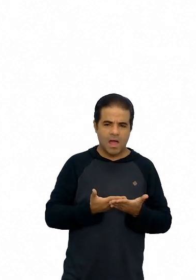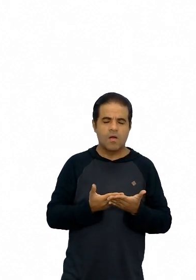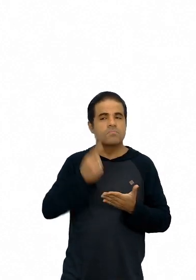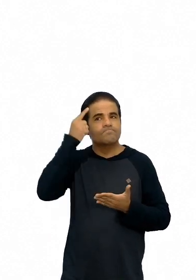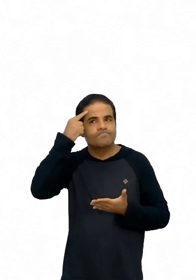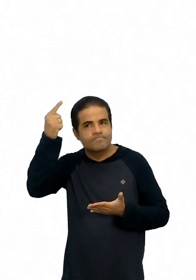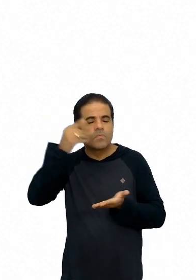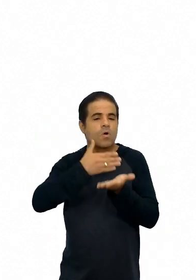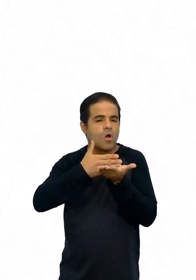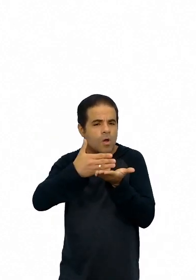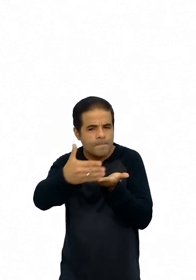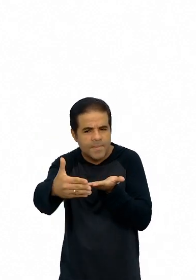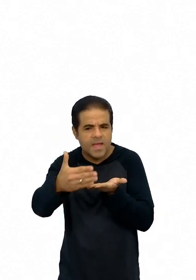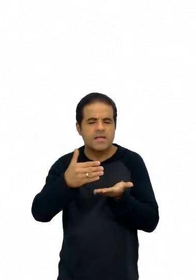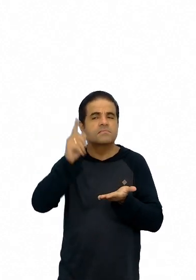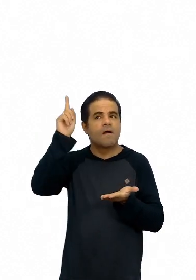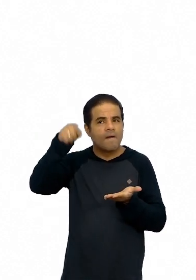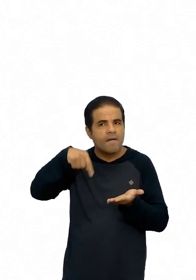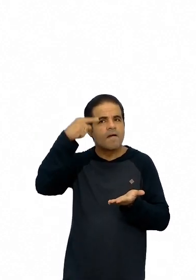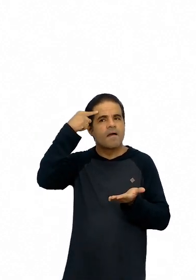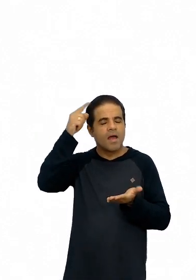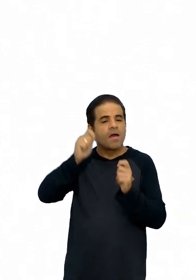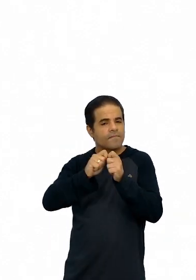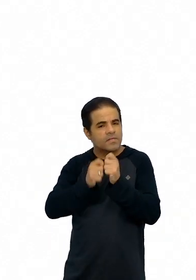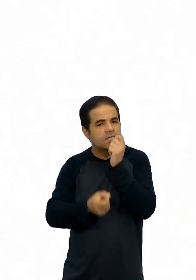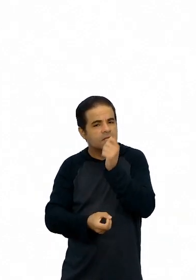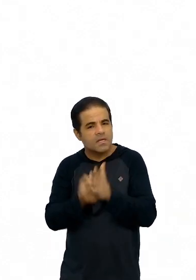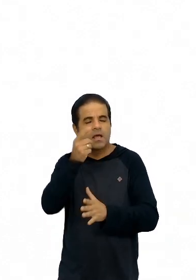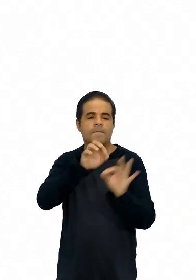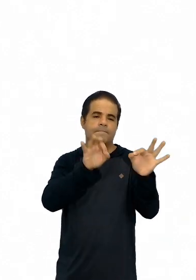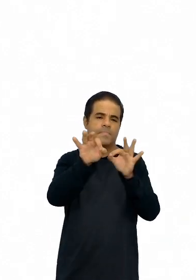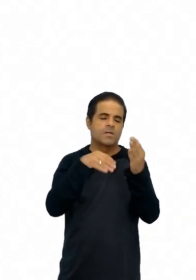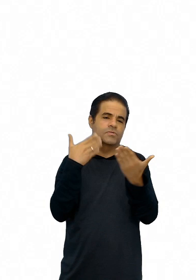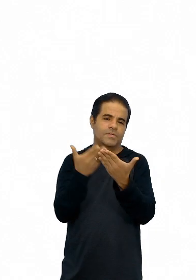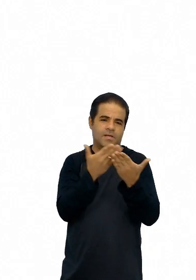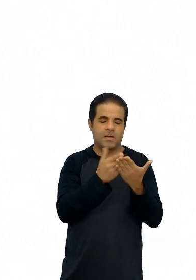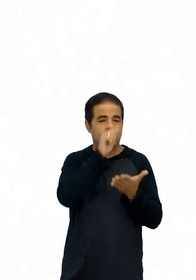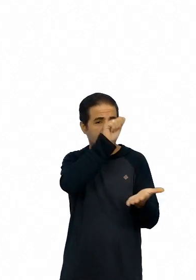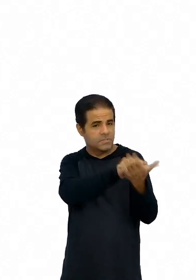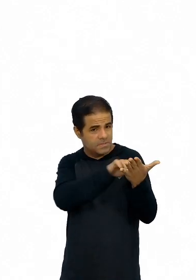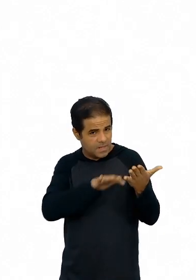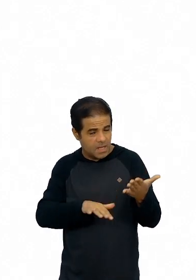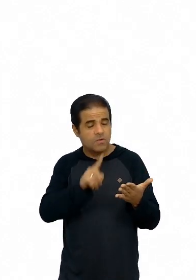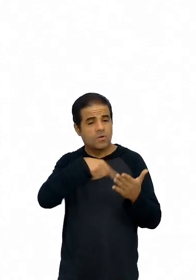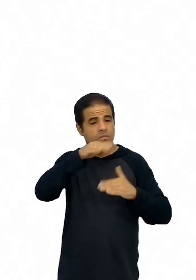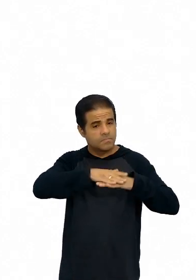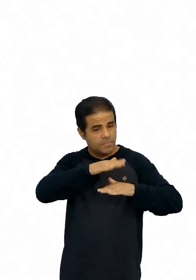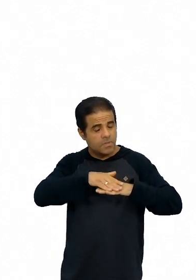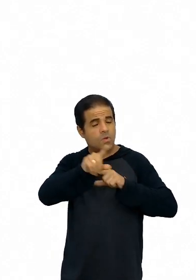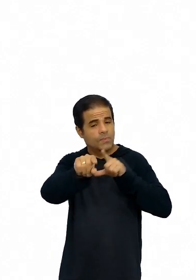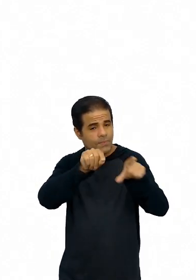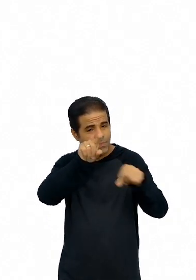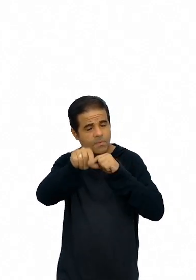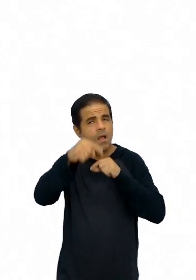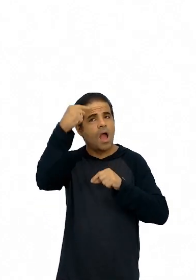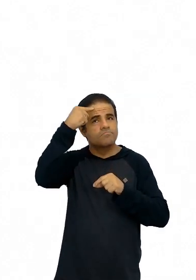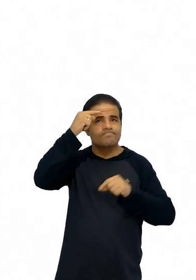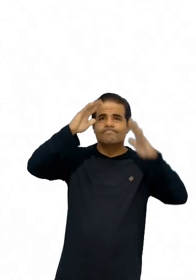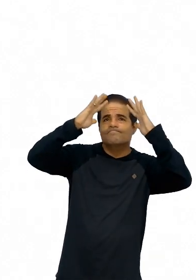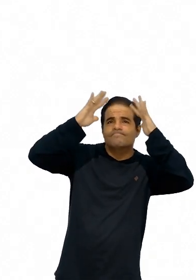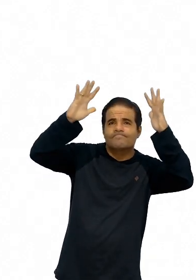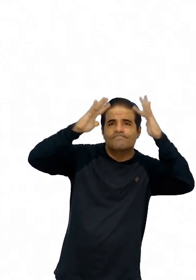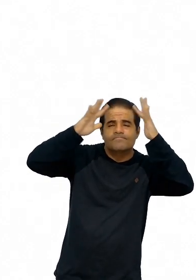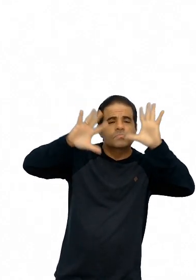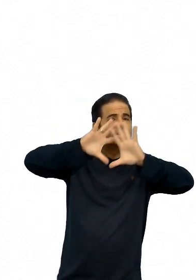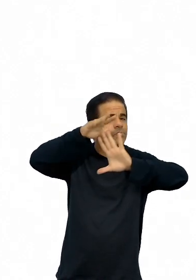gente começa a fazer o nosso plano de aula, das atividades que a gente escolheu, a gente vai pensando, né,